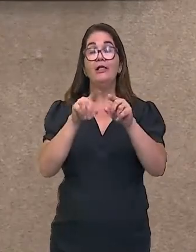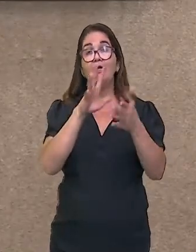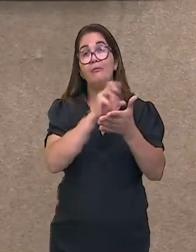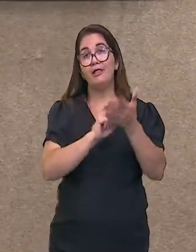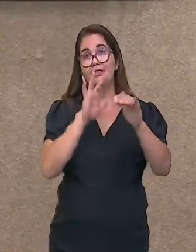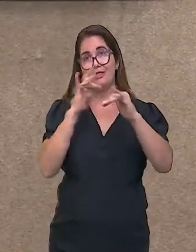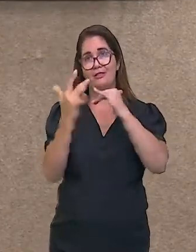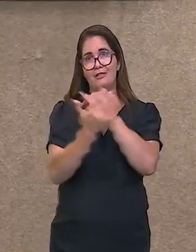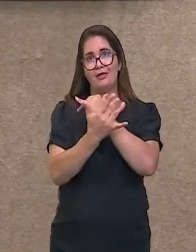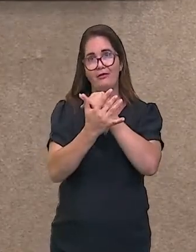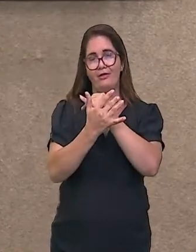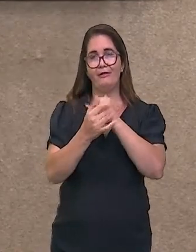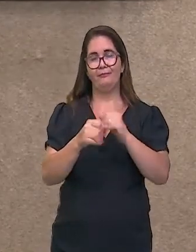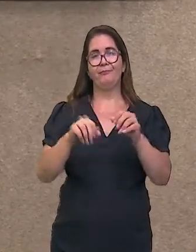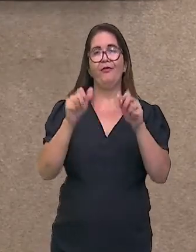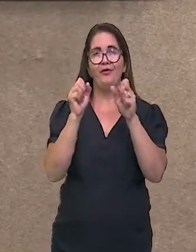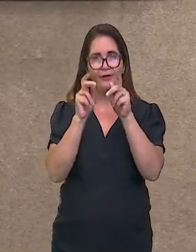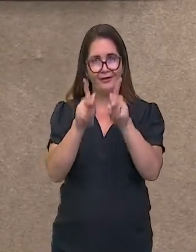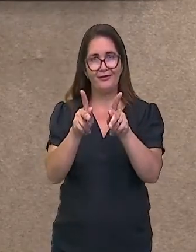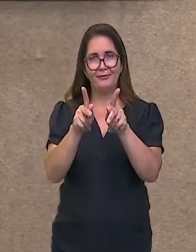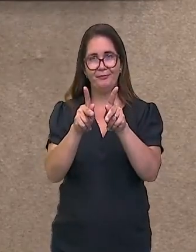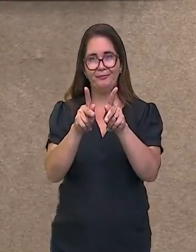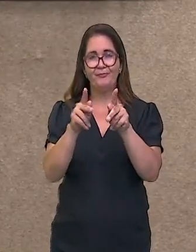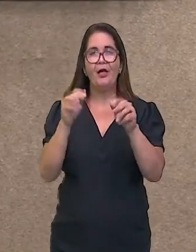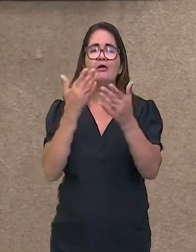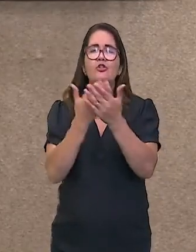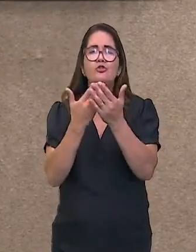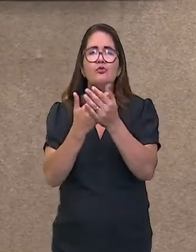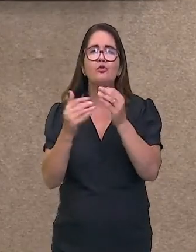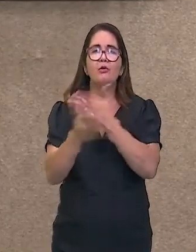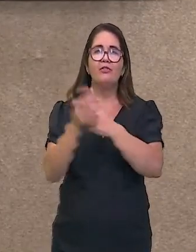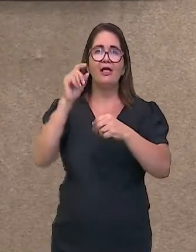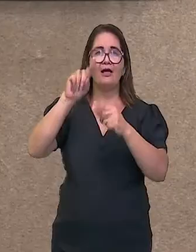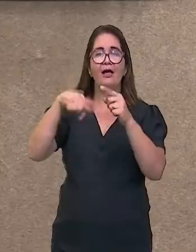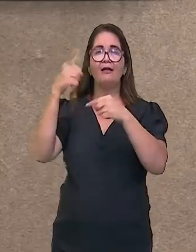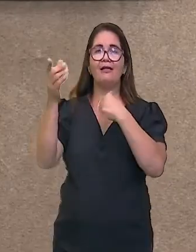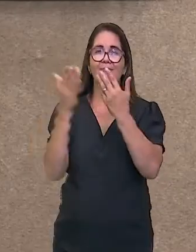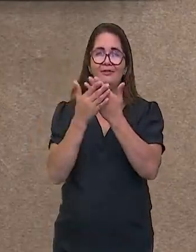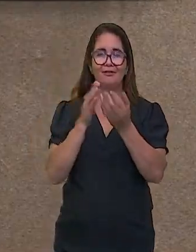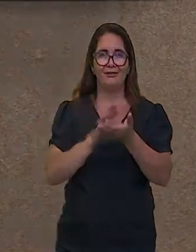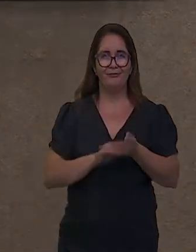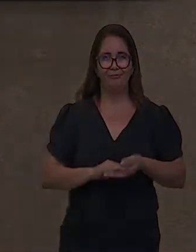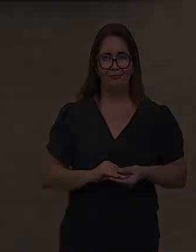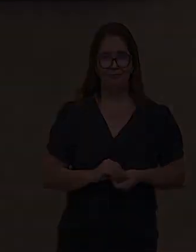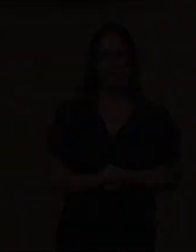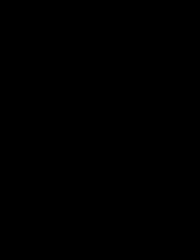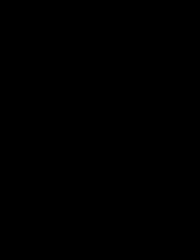sociais, SMED TV. Ótimo estudo a todos, abraços!